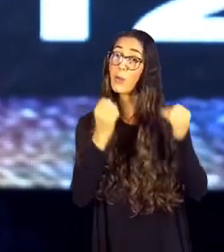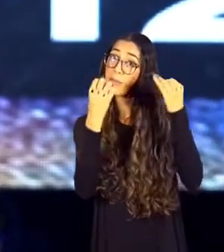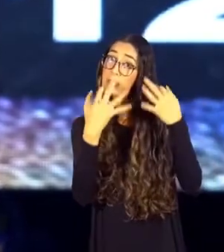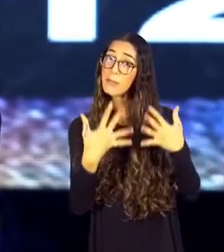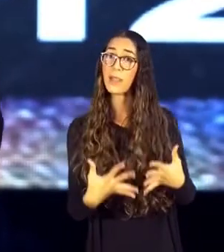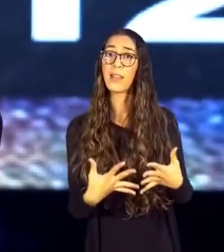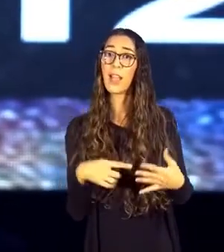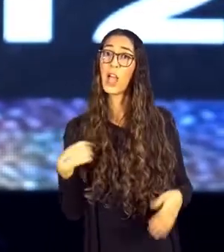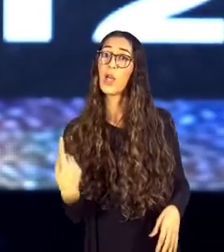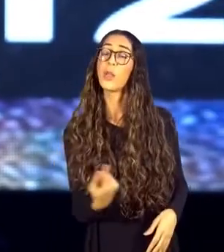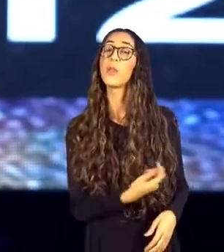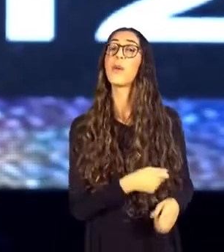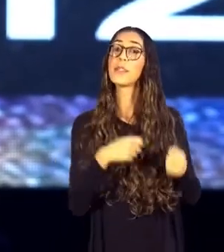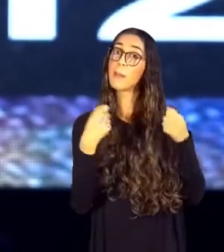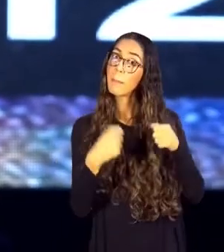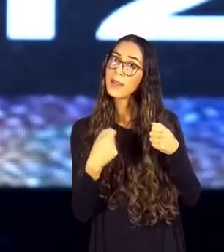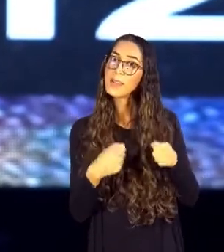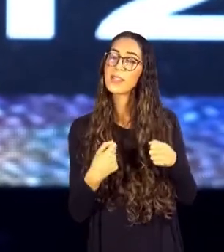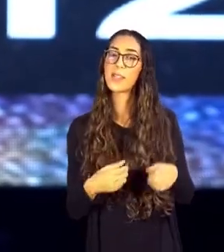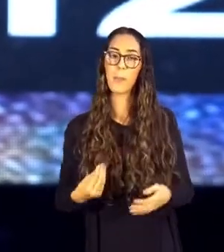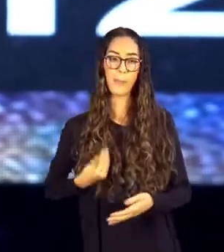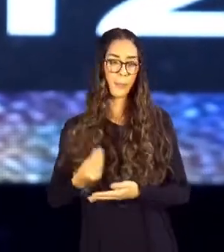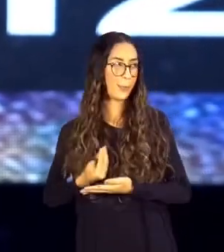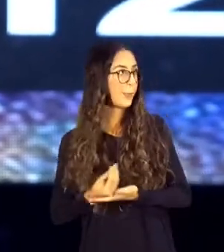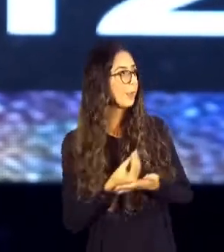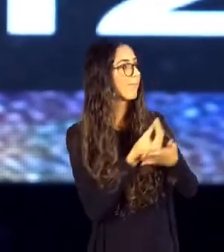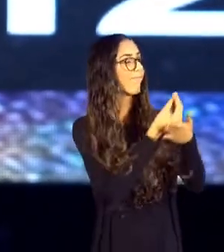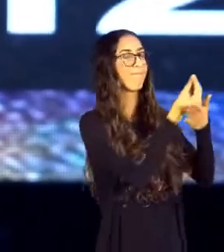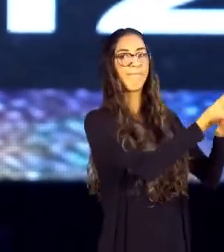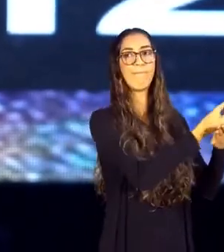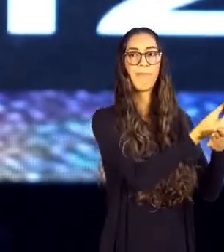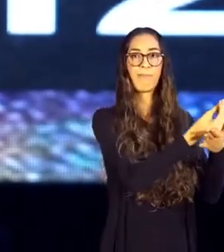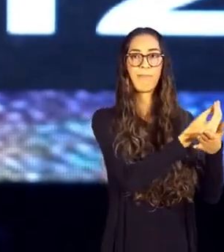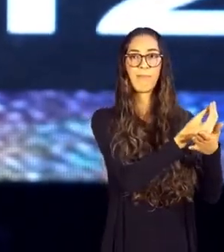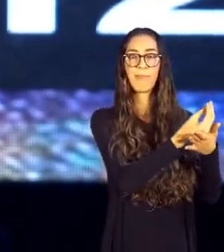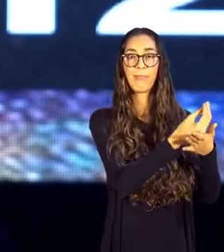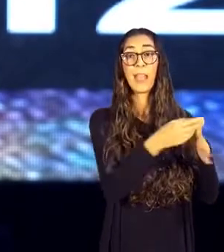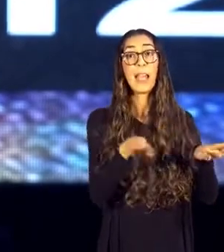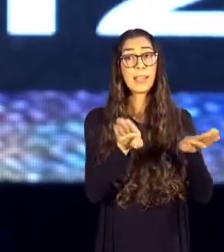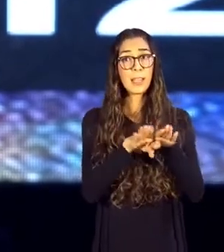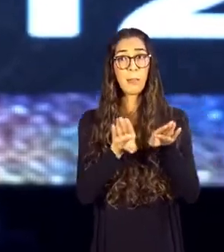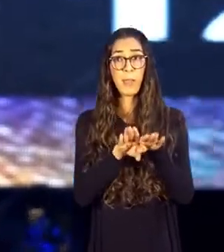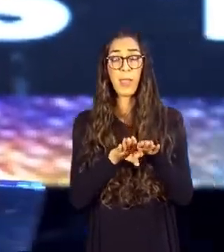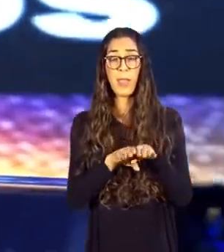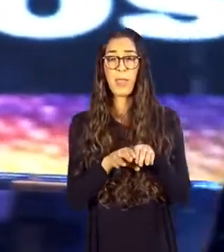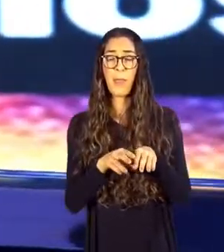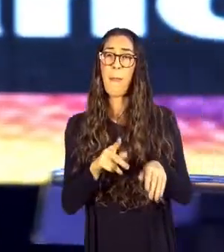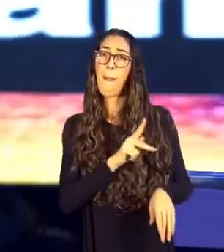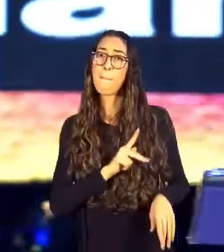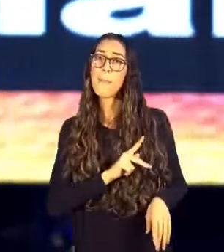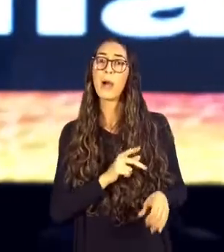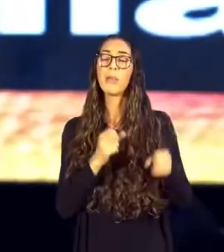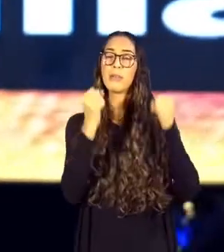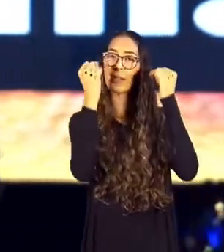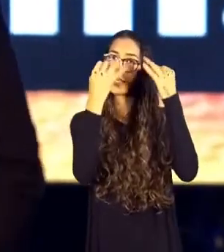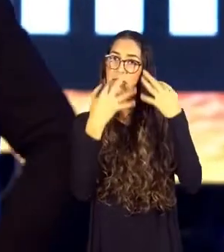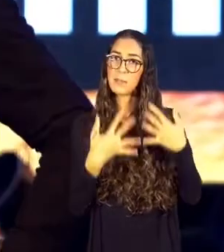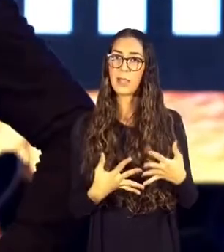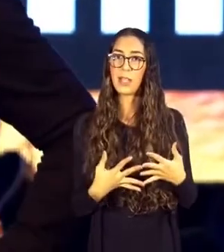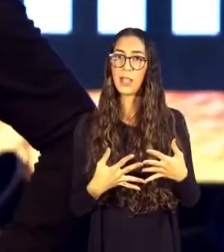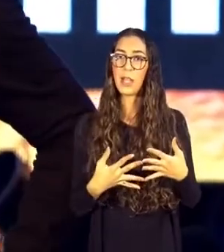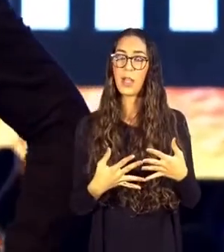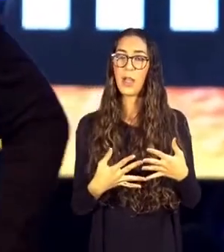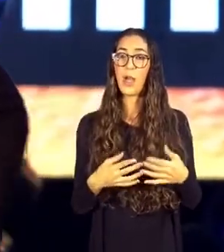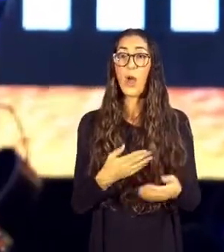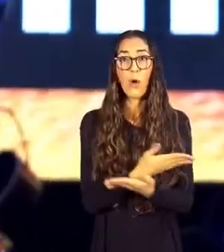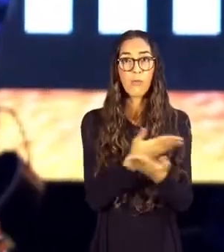assim: não se amoldem, não pensem como o mundo pensa. Ai, pastor, coronavírus, vou morrer. O que é que vai ser do